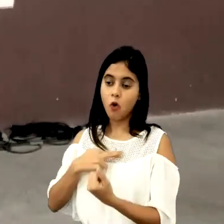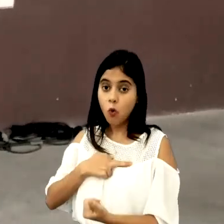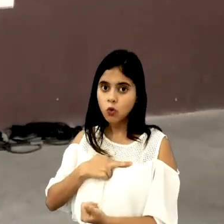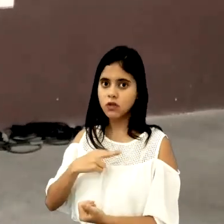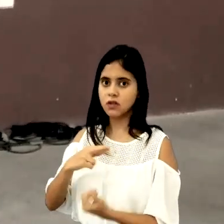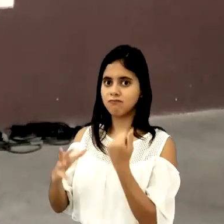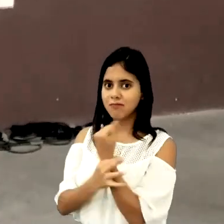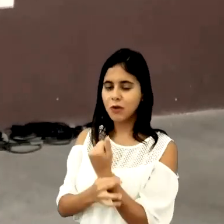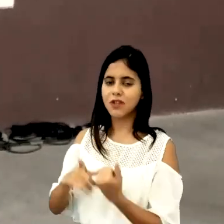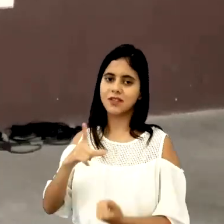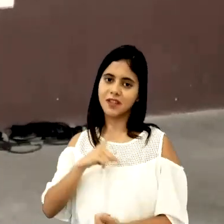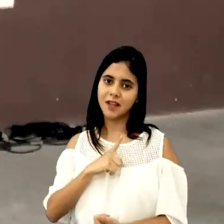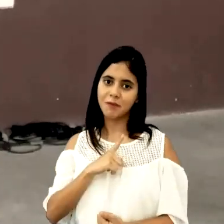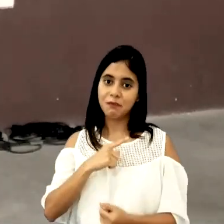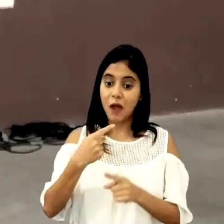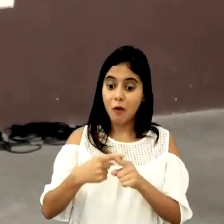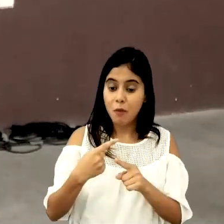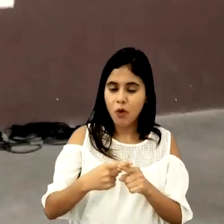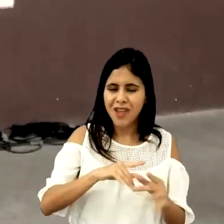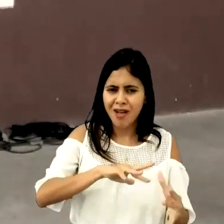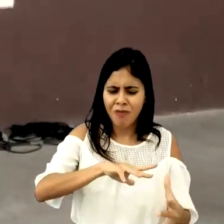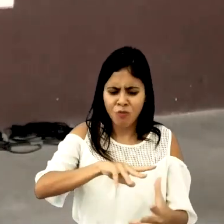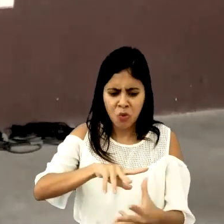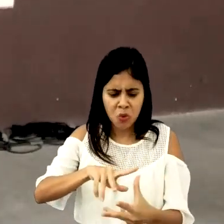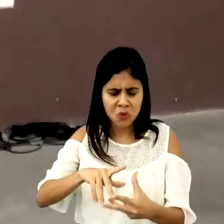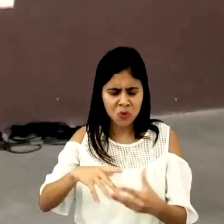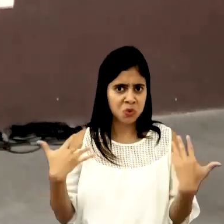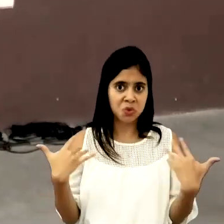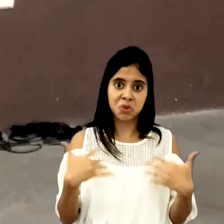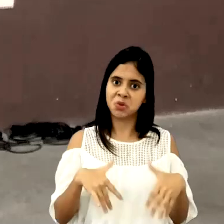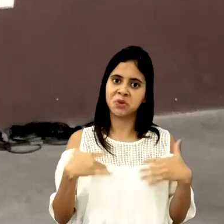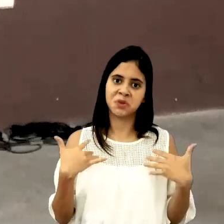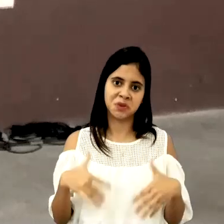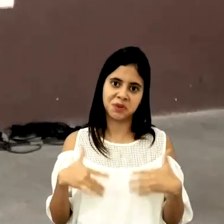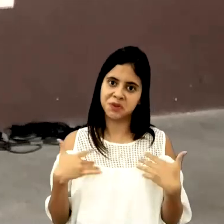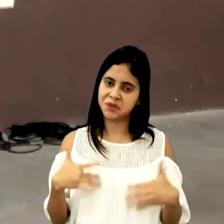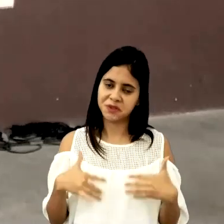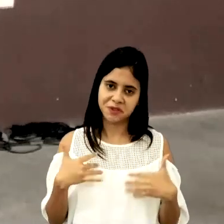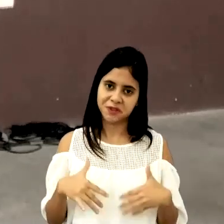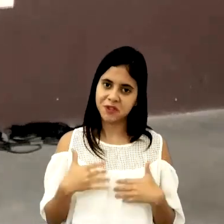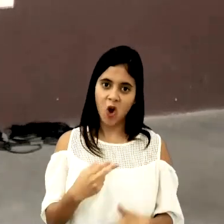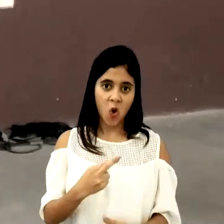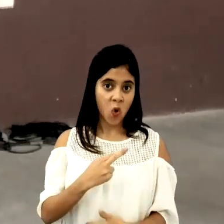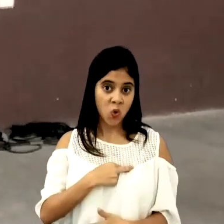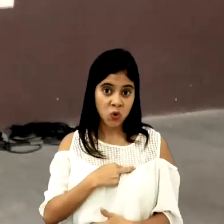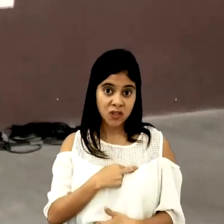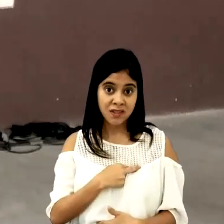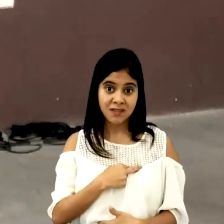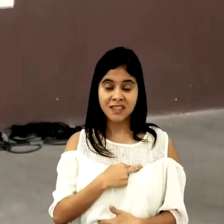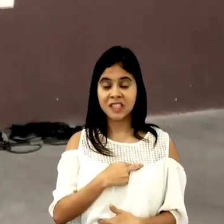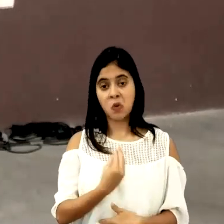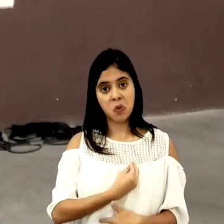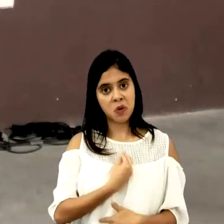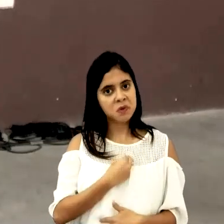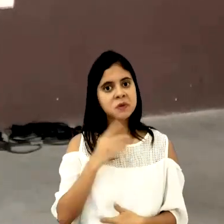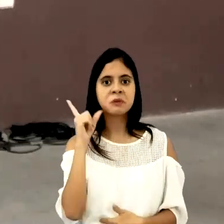nora em um mundo extremamente complicado para a condição em que Ruth